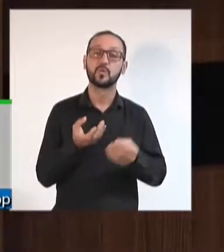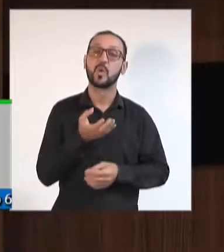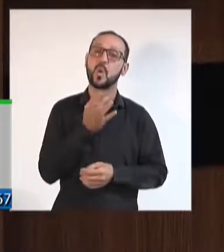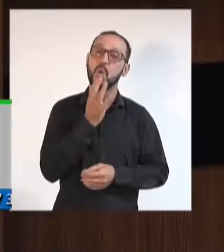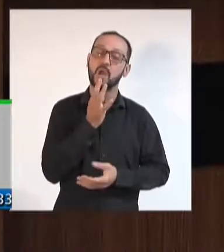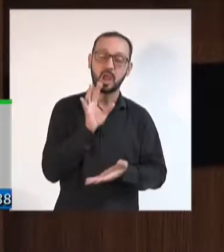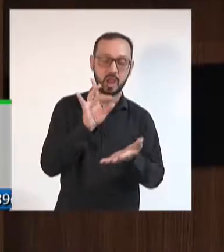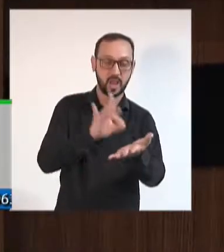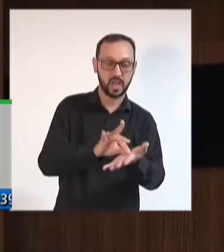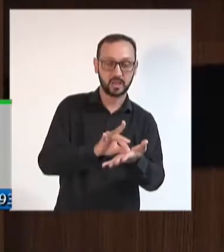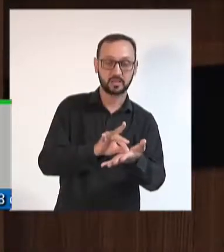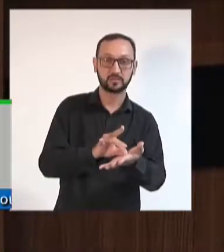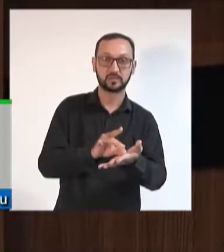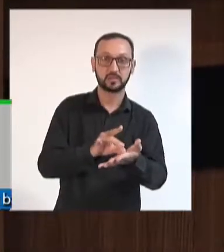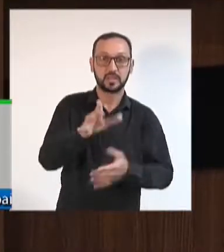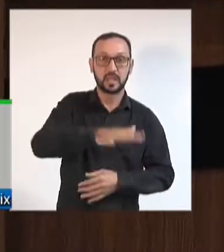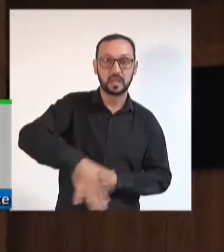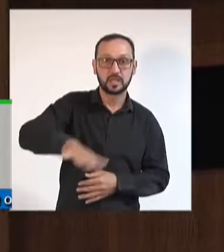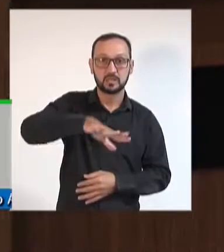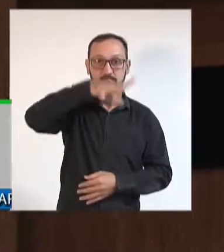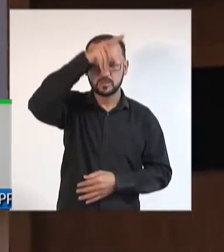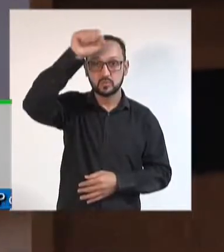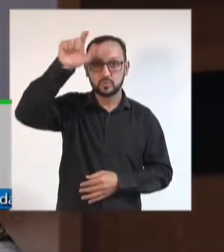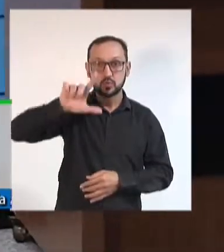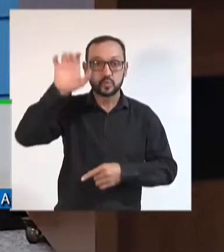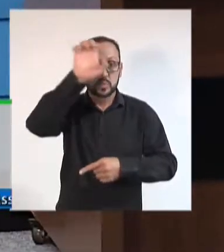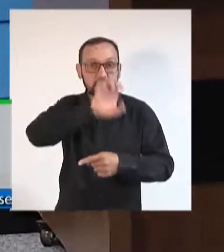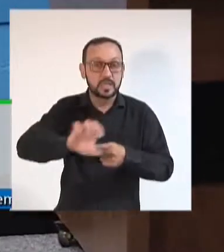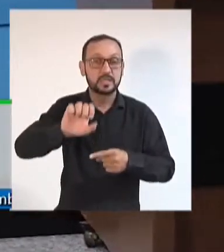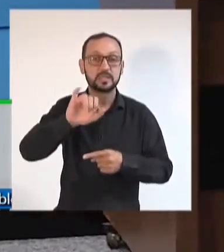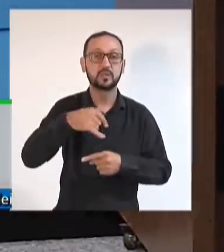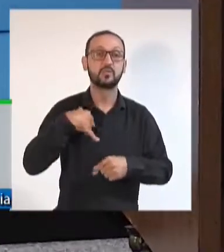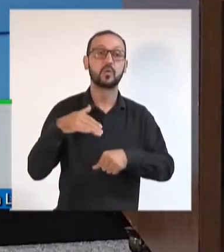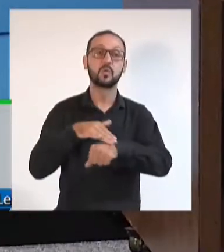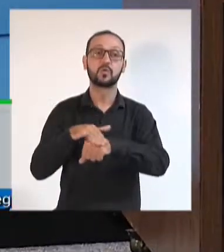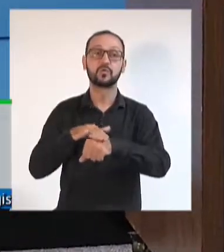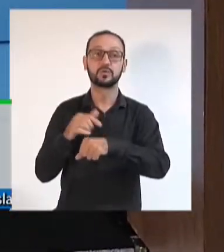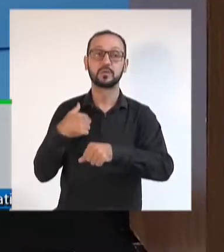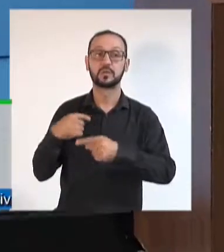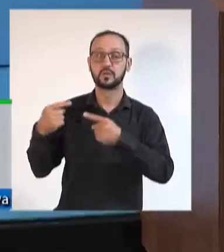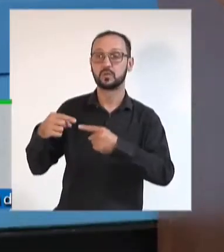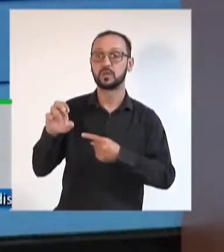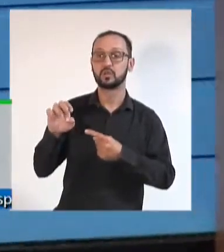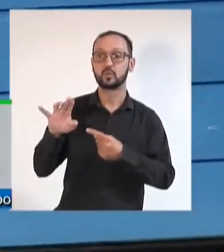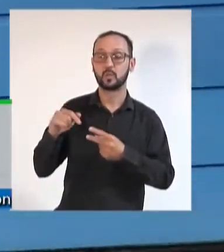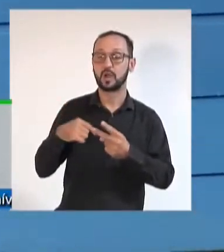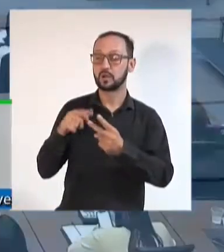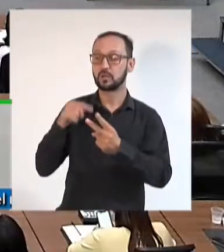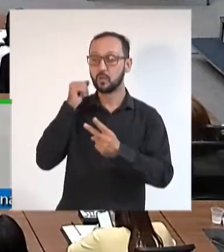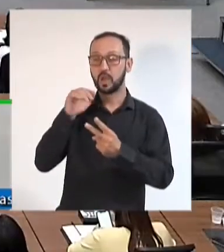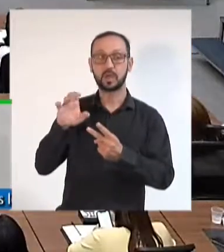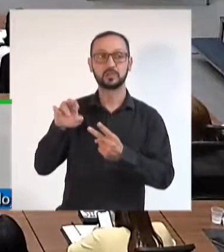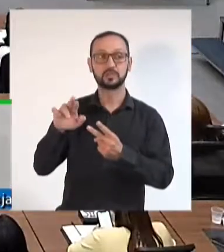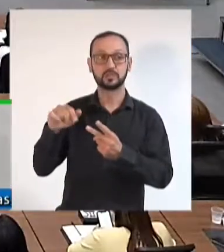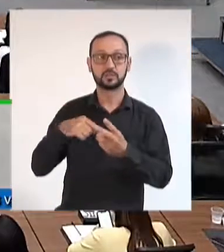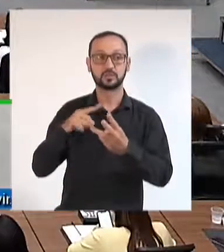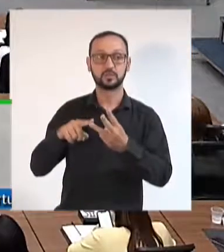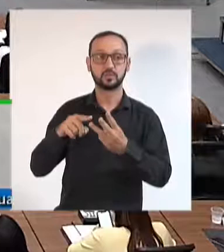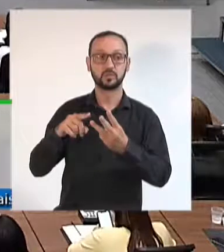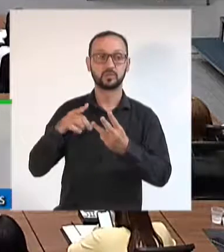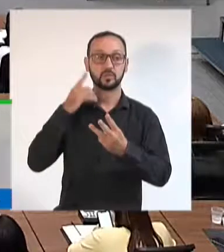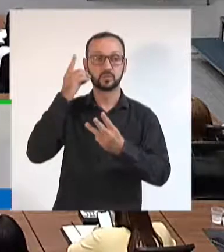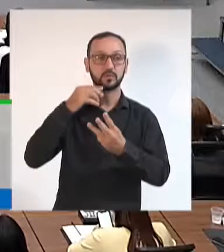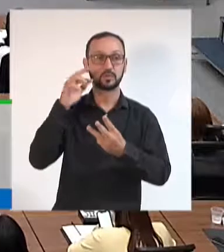a realidade do Estado, do Mato Grosso do Sul, se eu converso entre eu, Eduardo, Cristiane, o